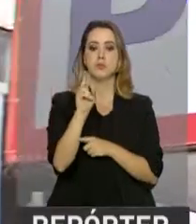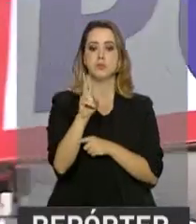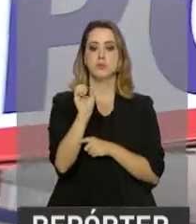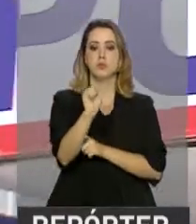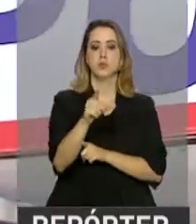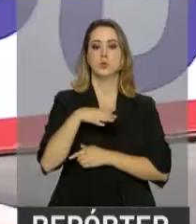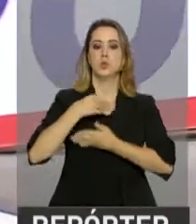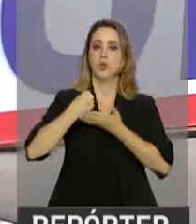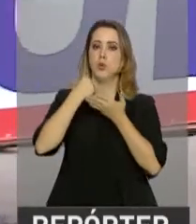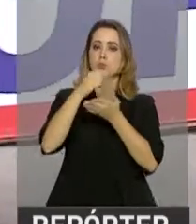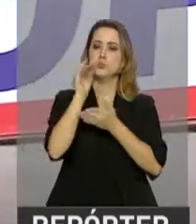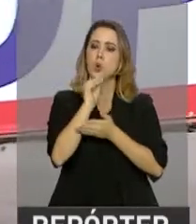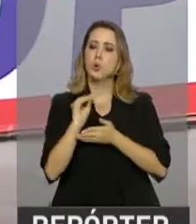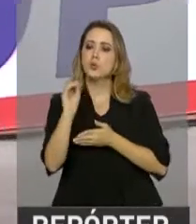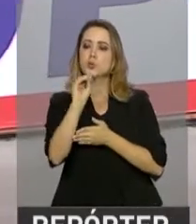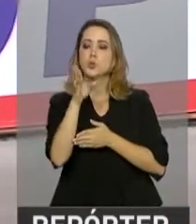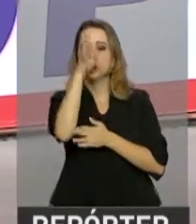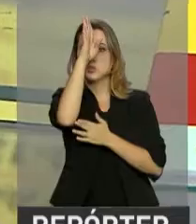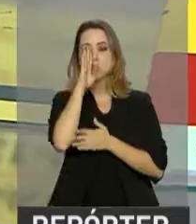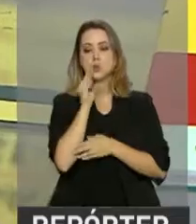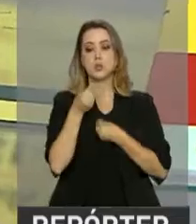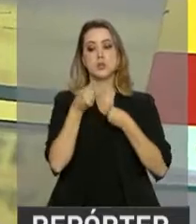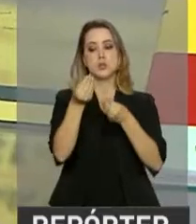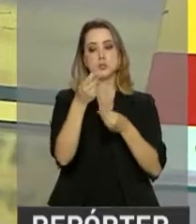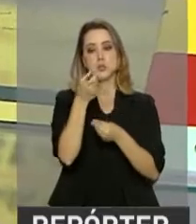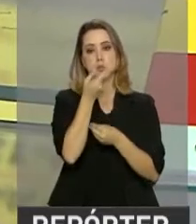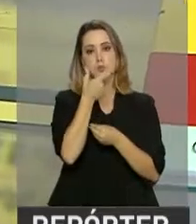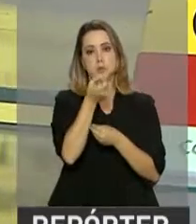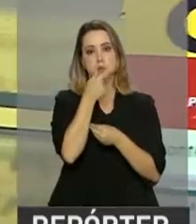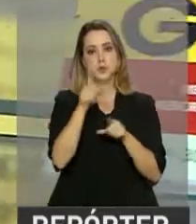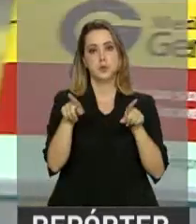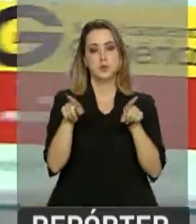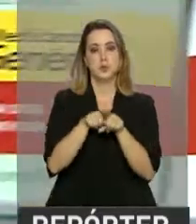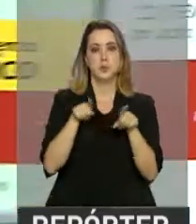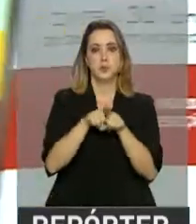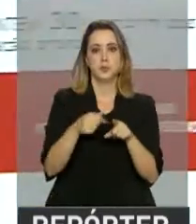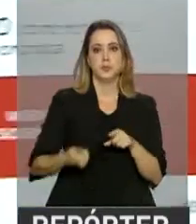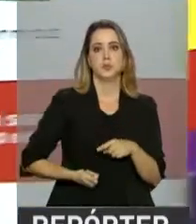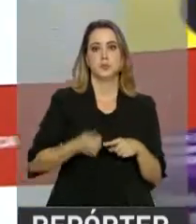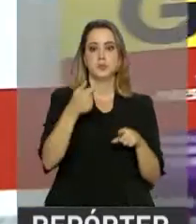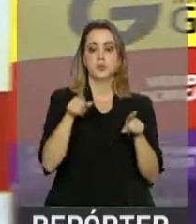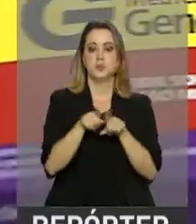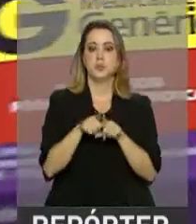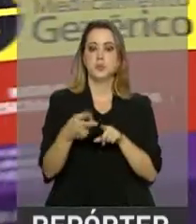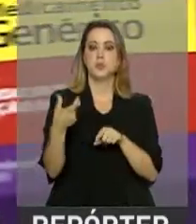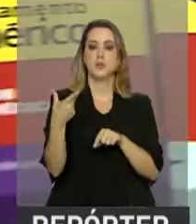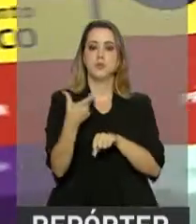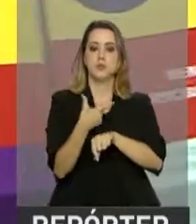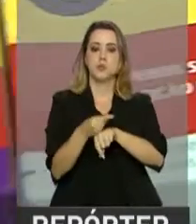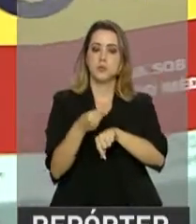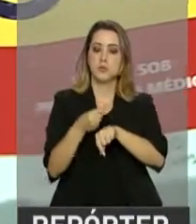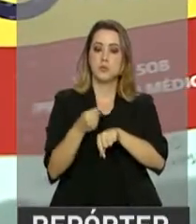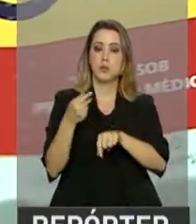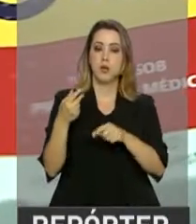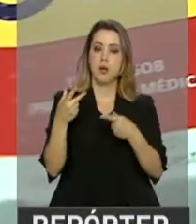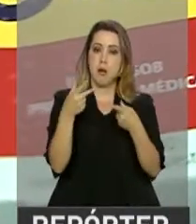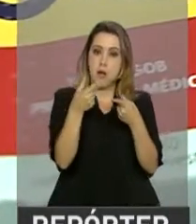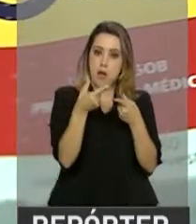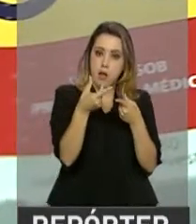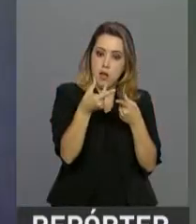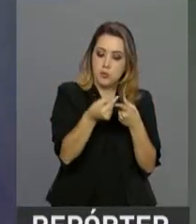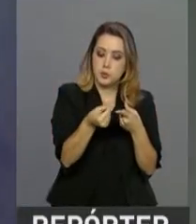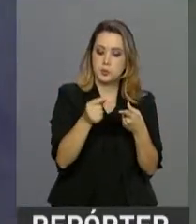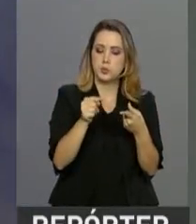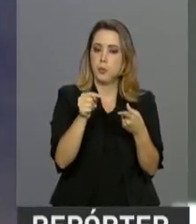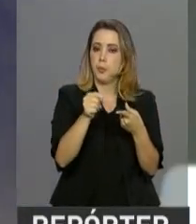oferece tratamento de graça com fornecimento de medicamentos, além de reagentes e seringas que ajudam no monitoramento da